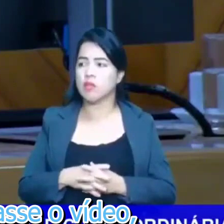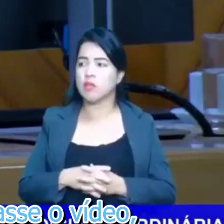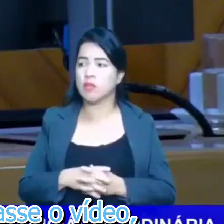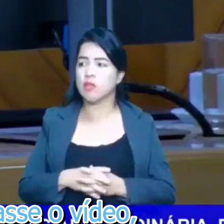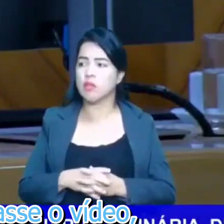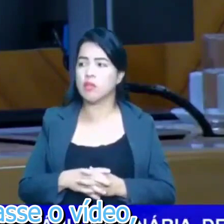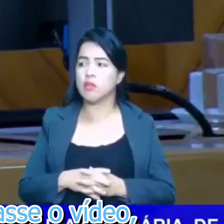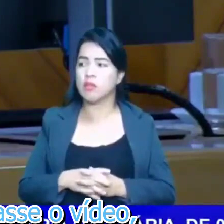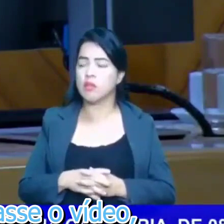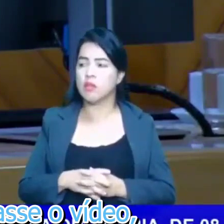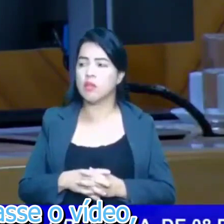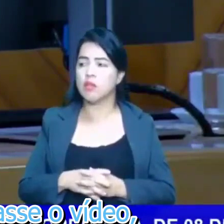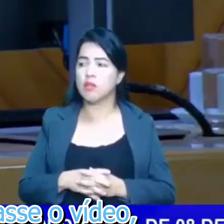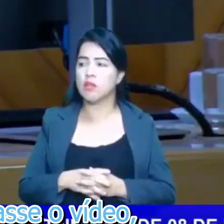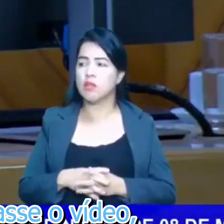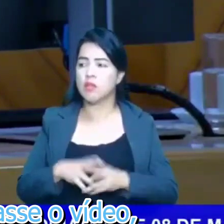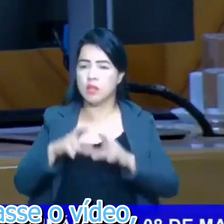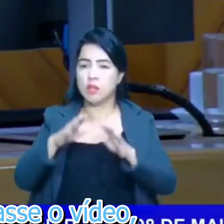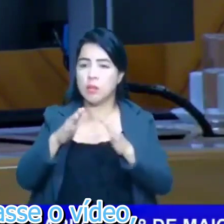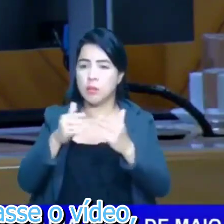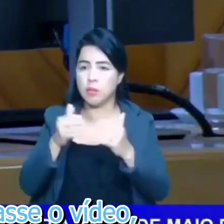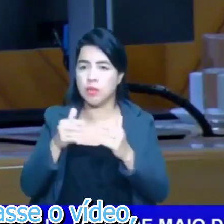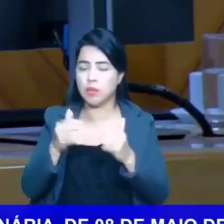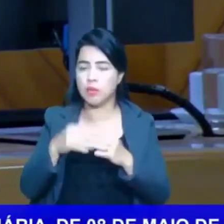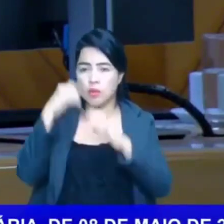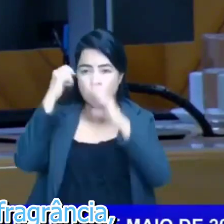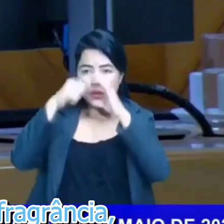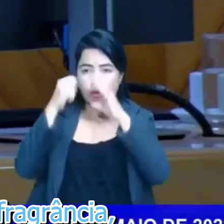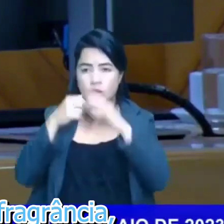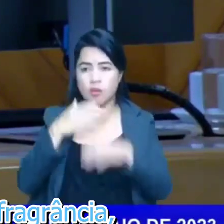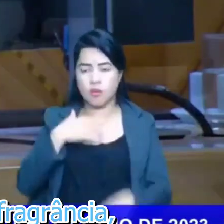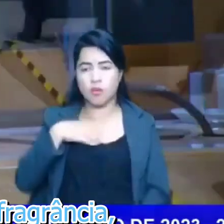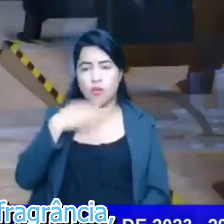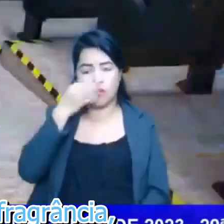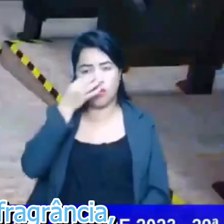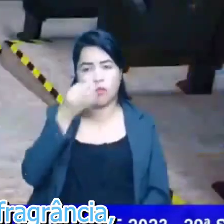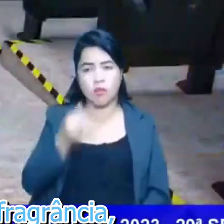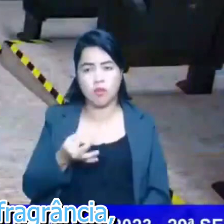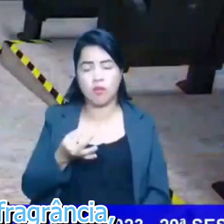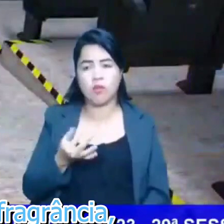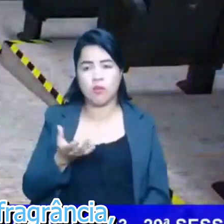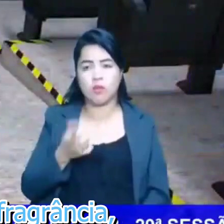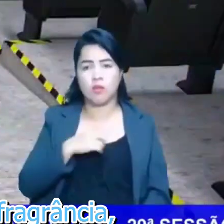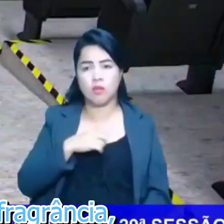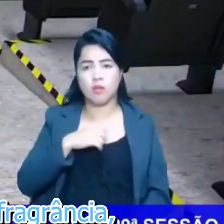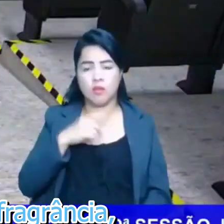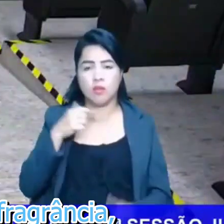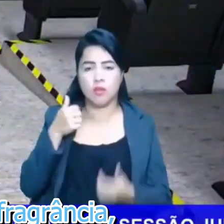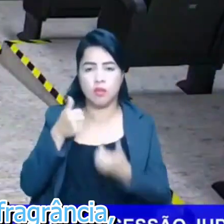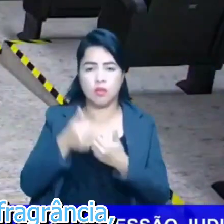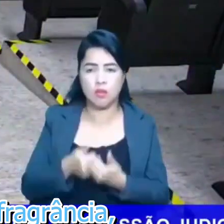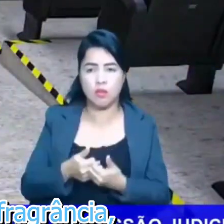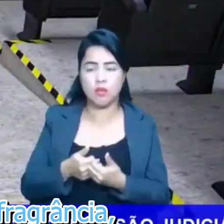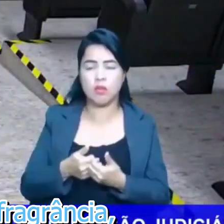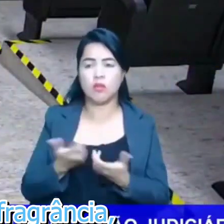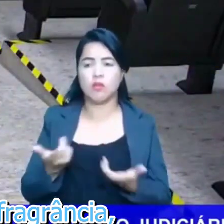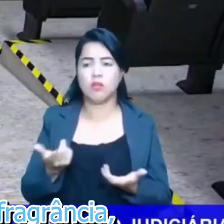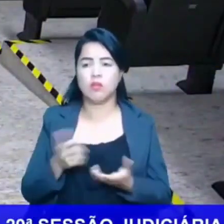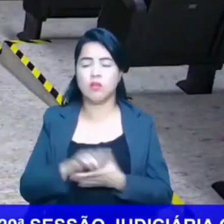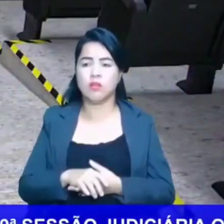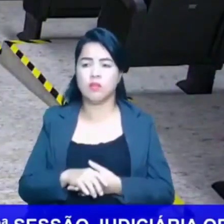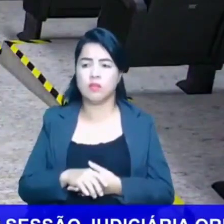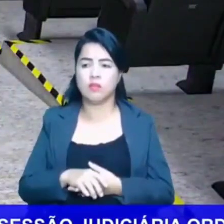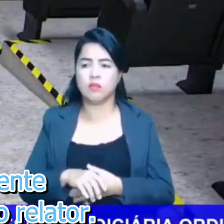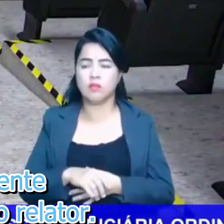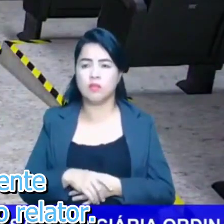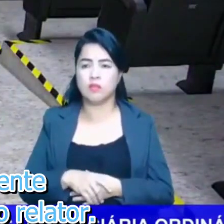que eu pedi para que passasse o vídeo, né, porque aos meus olhos foi constatado. Imagina, a aproximação, a flagrância,